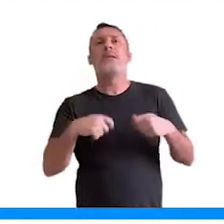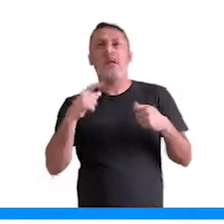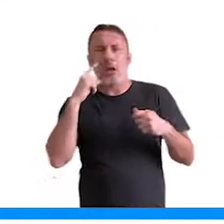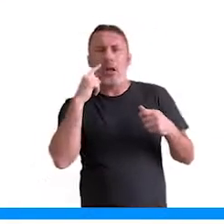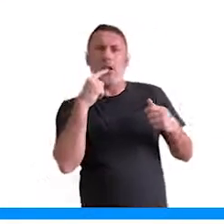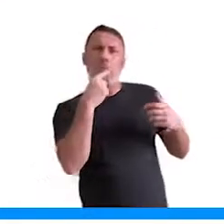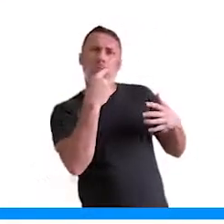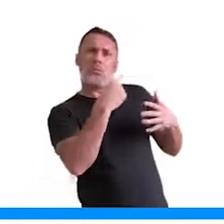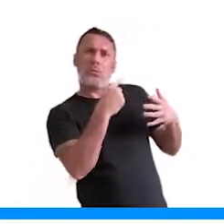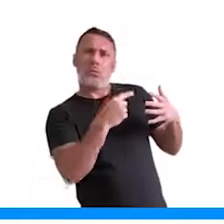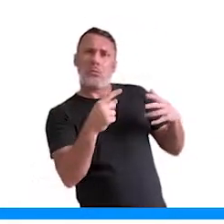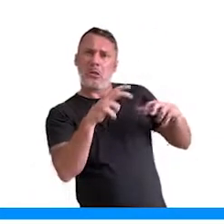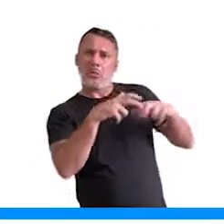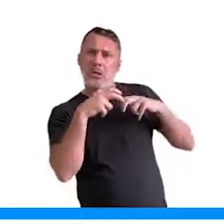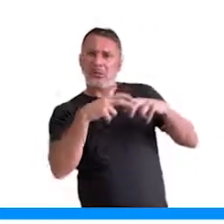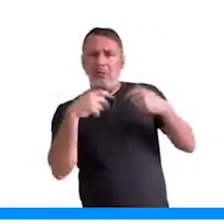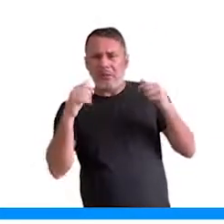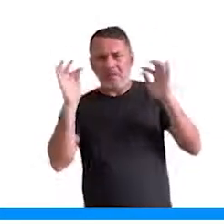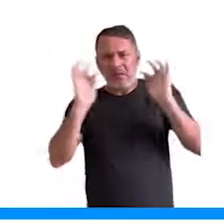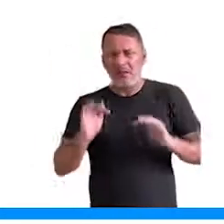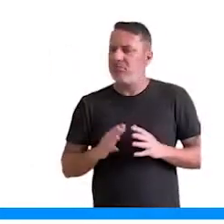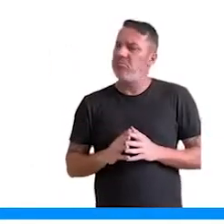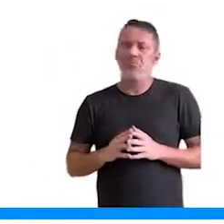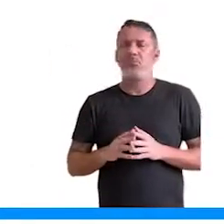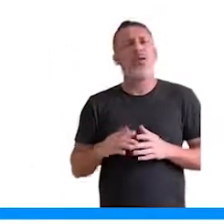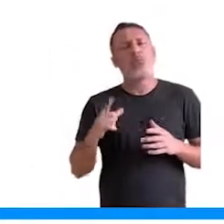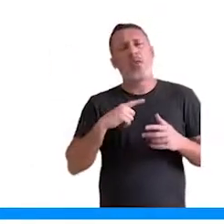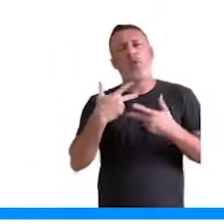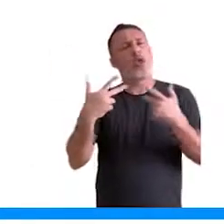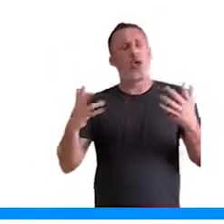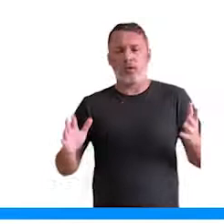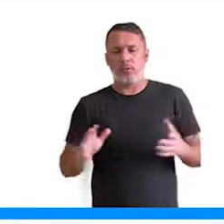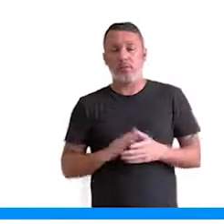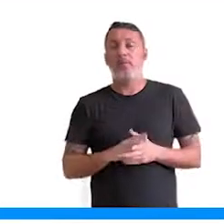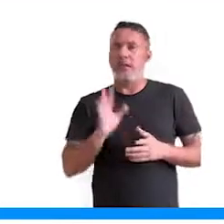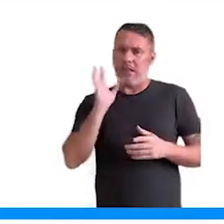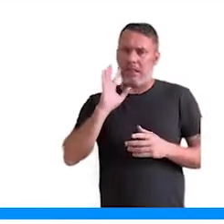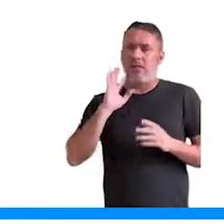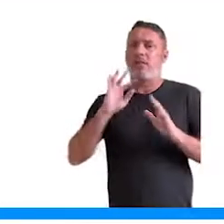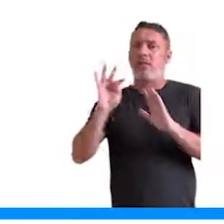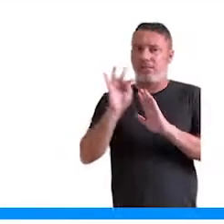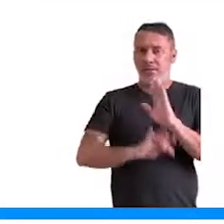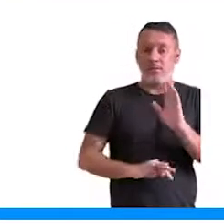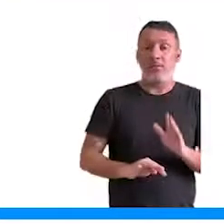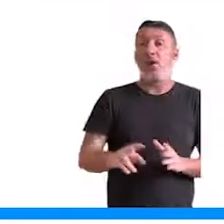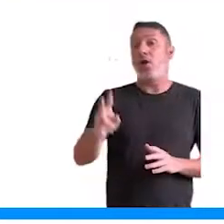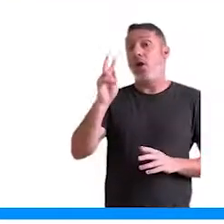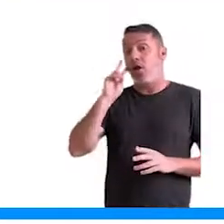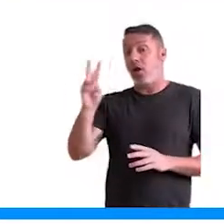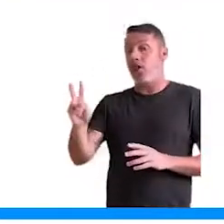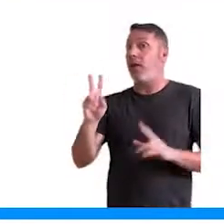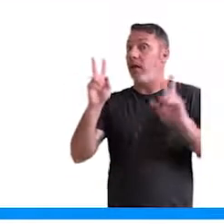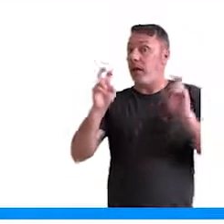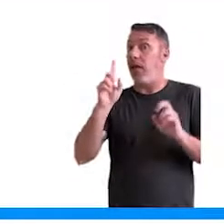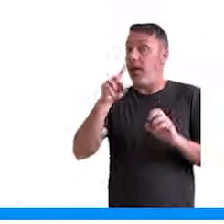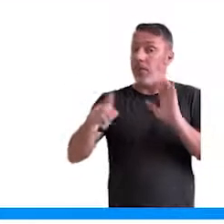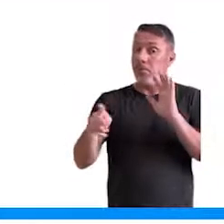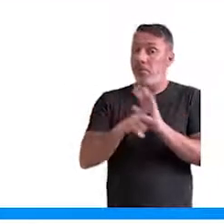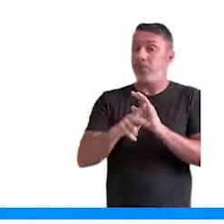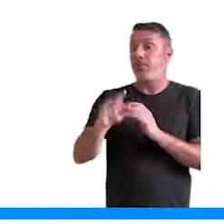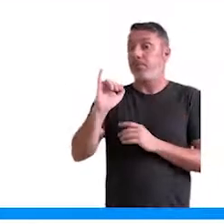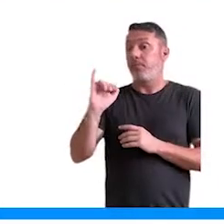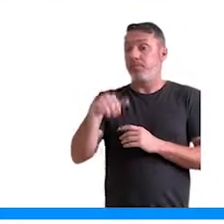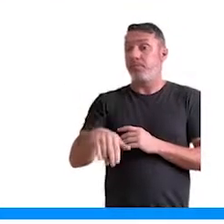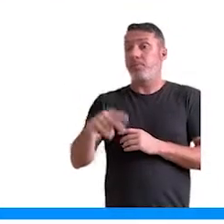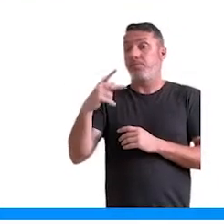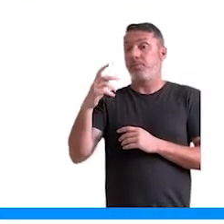precisa de tudo isso para ser feliz, né? É uma tirinha bem legal. E aí nós vamos ver agora que foi o